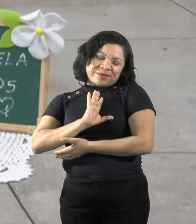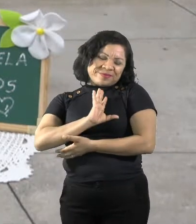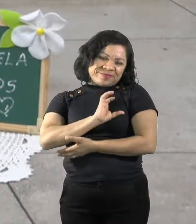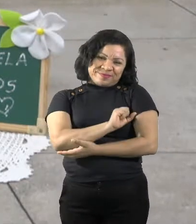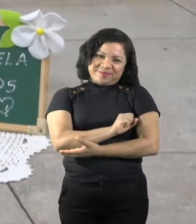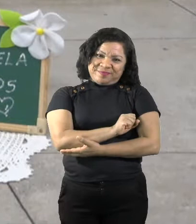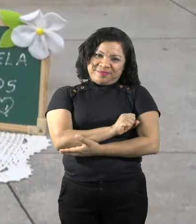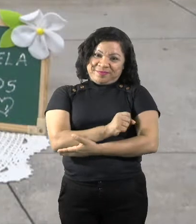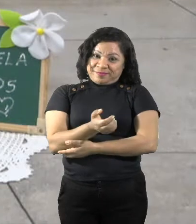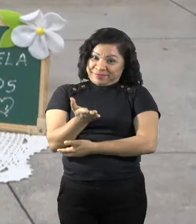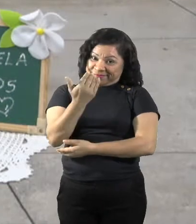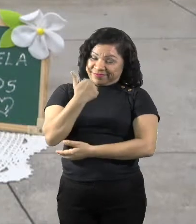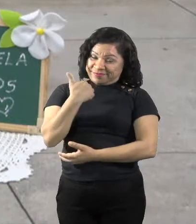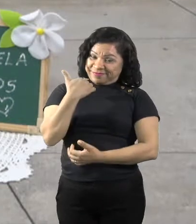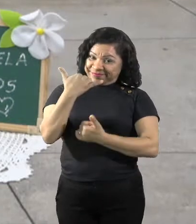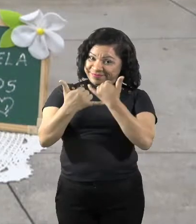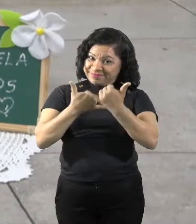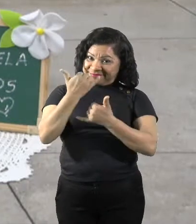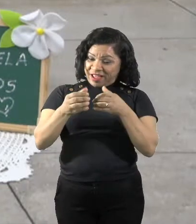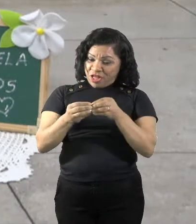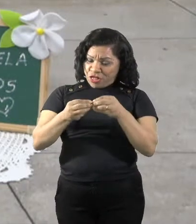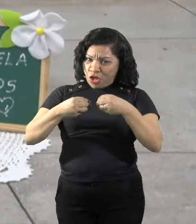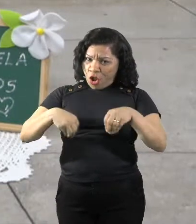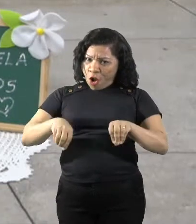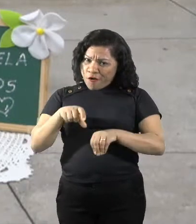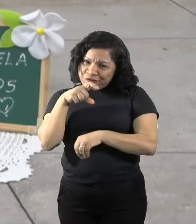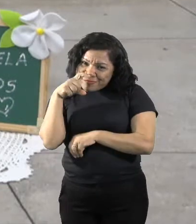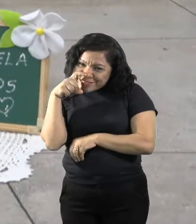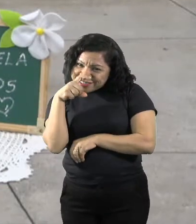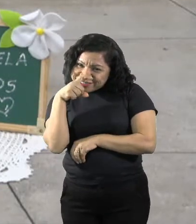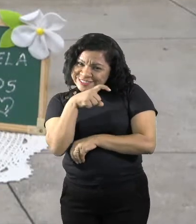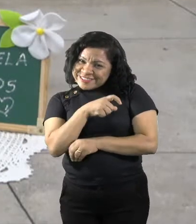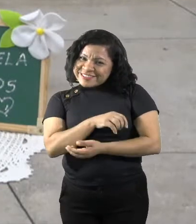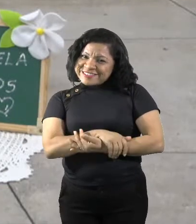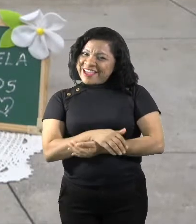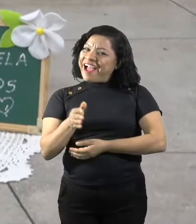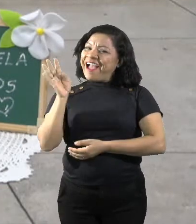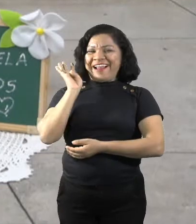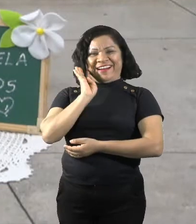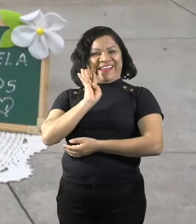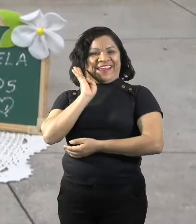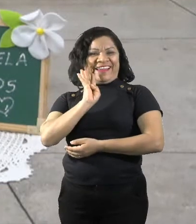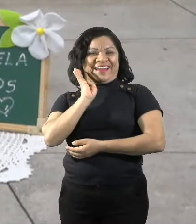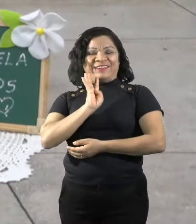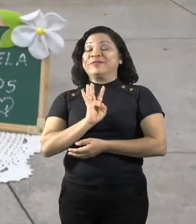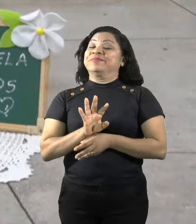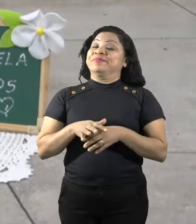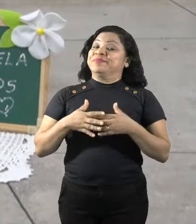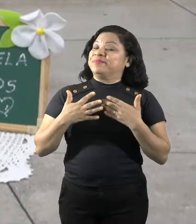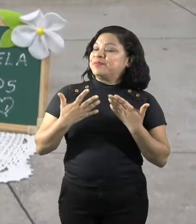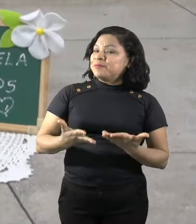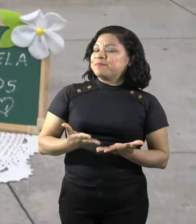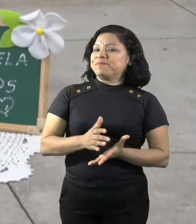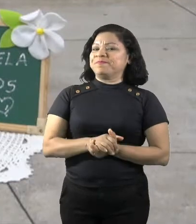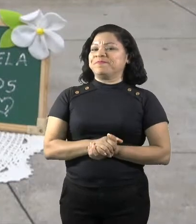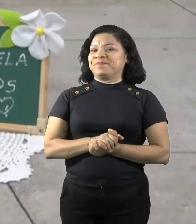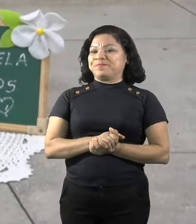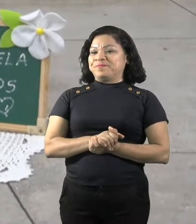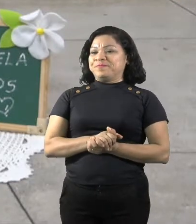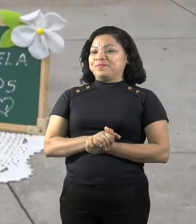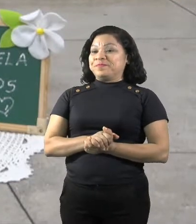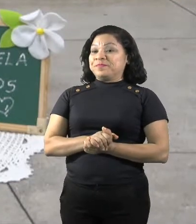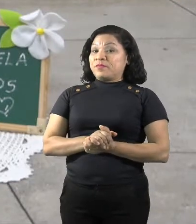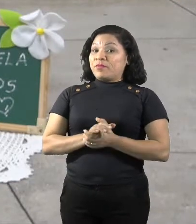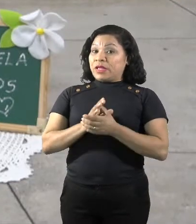brincar de ovos de mentirinha? Legal, né? Pois então, nós vamos pegar